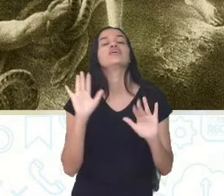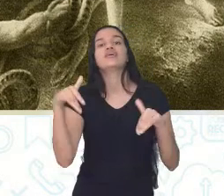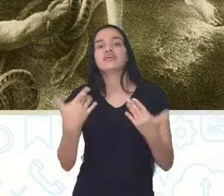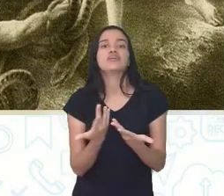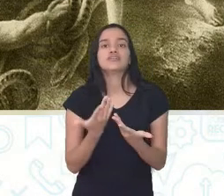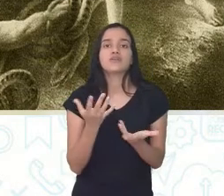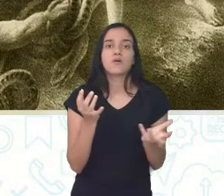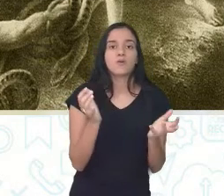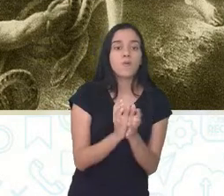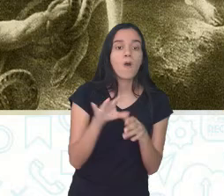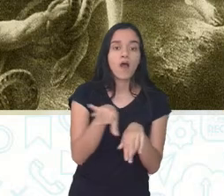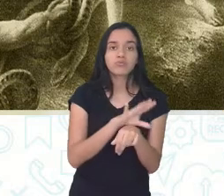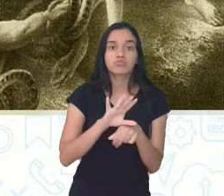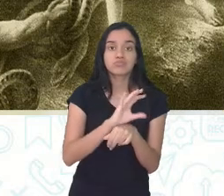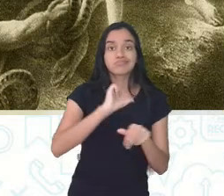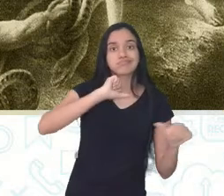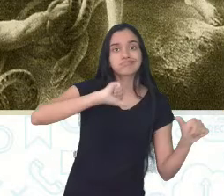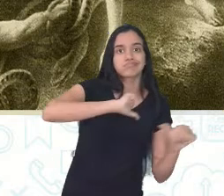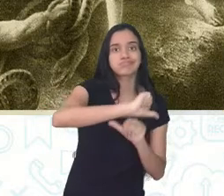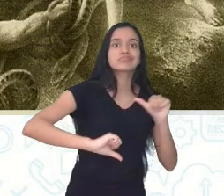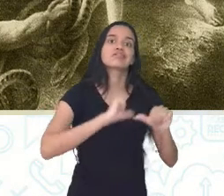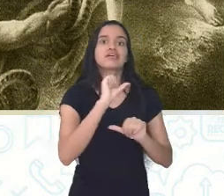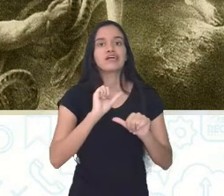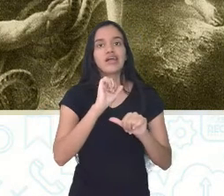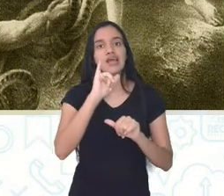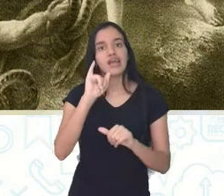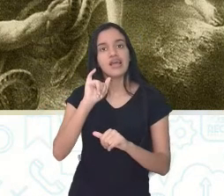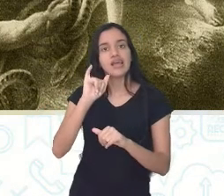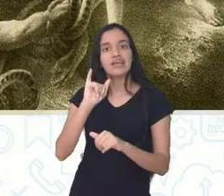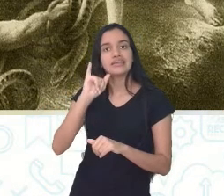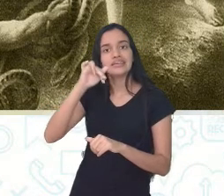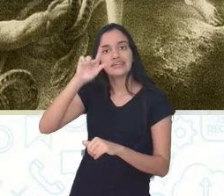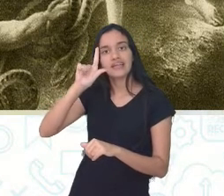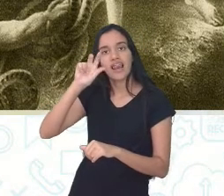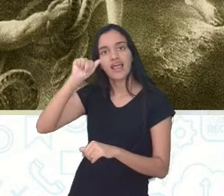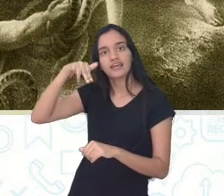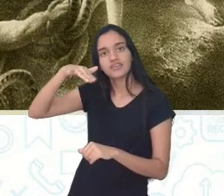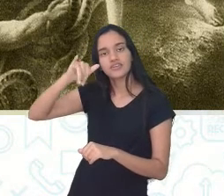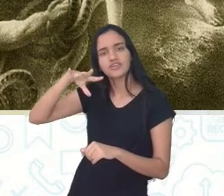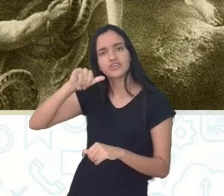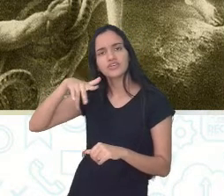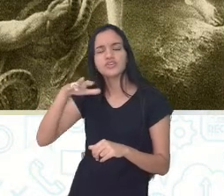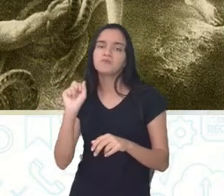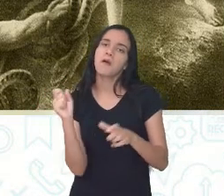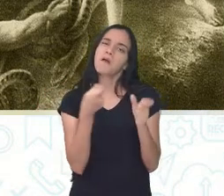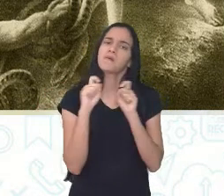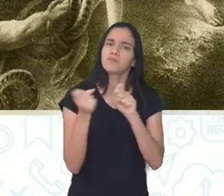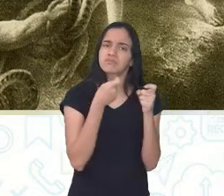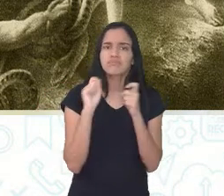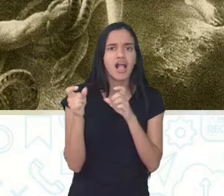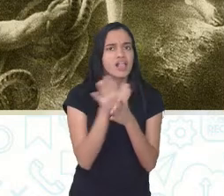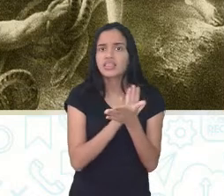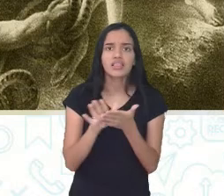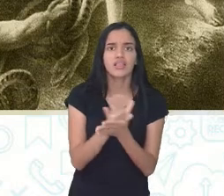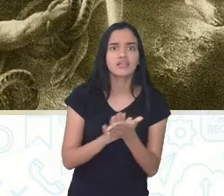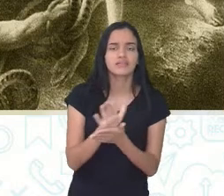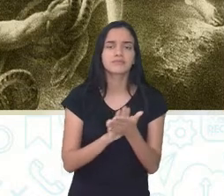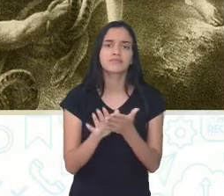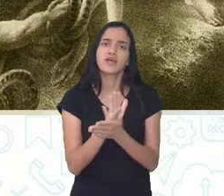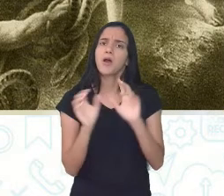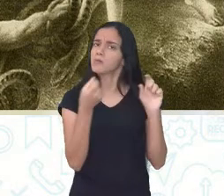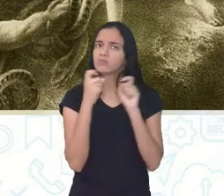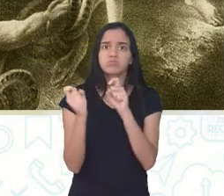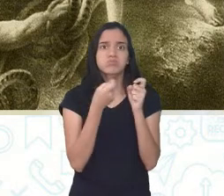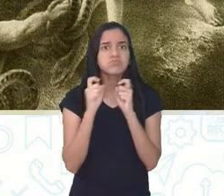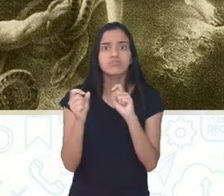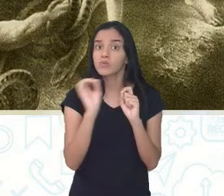uma Constituição foi outorgada, é porque ela foi ilegítima. Ela foi imposta sem uma discussão, sem, né,